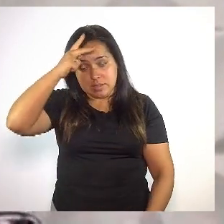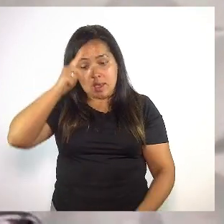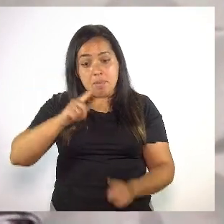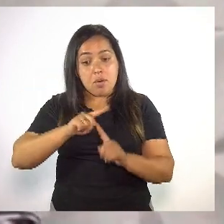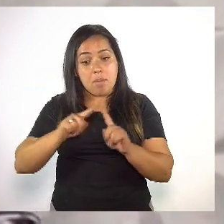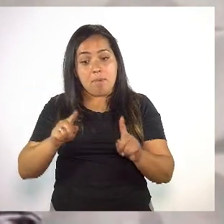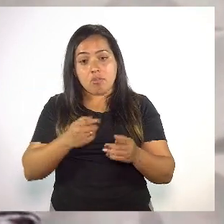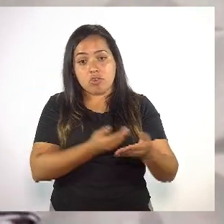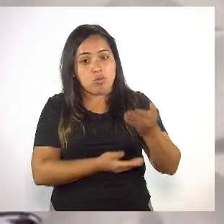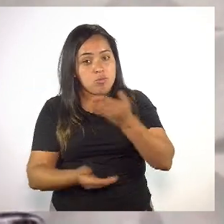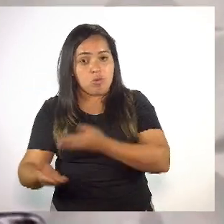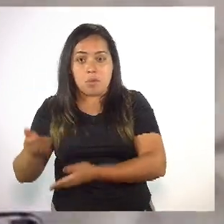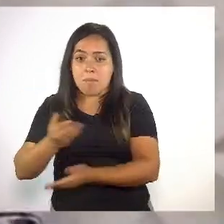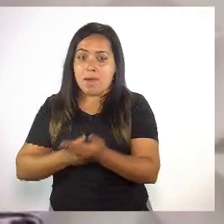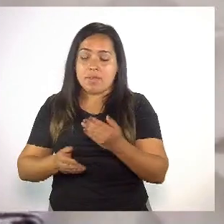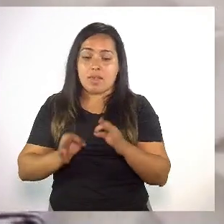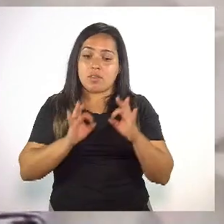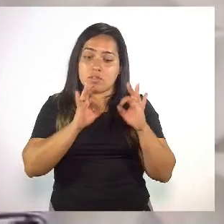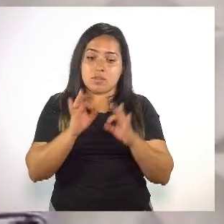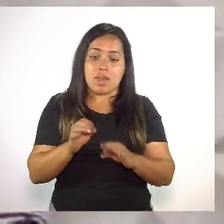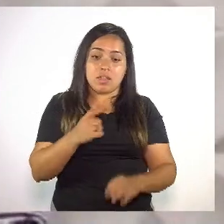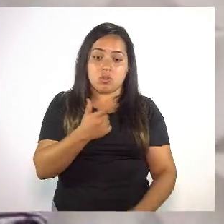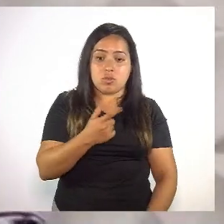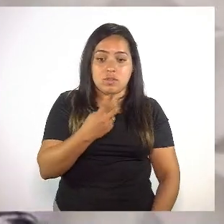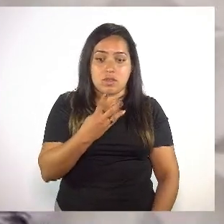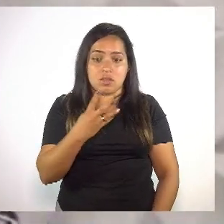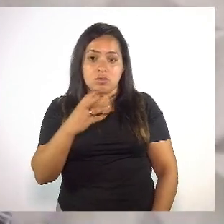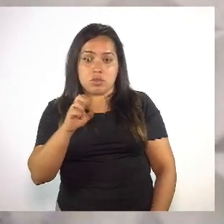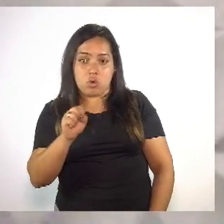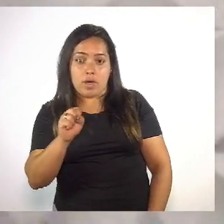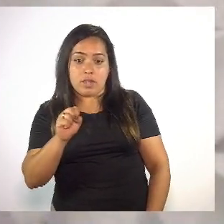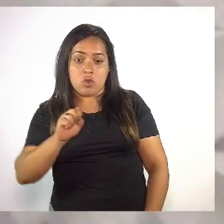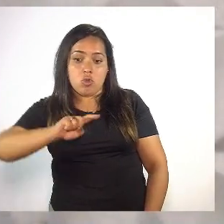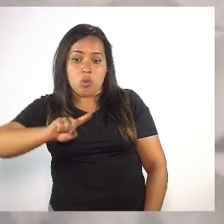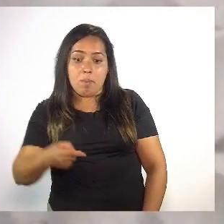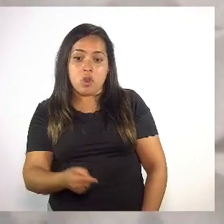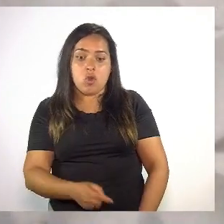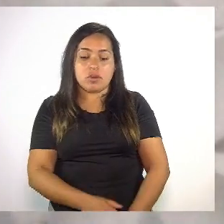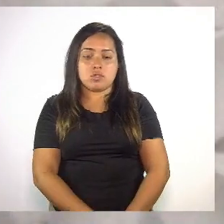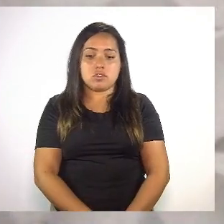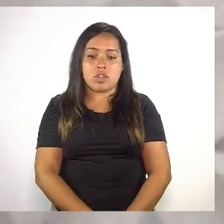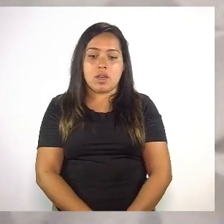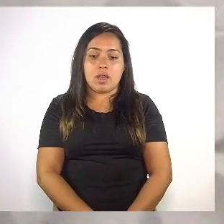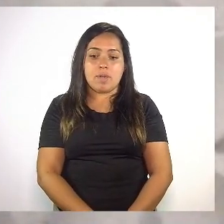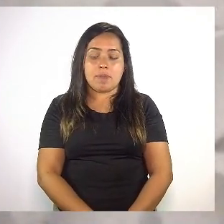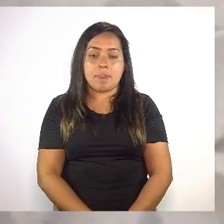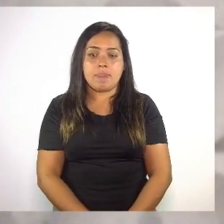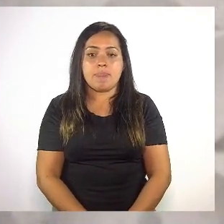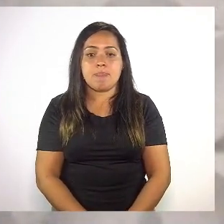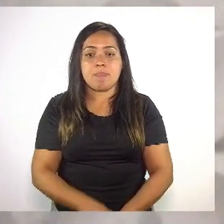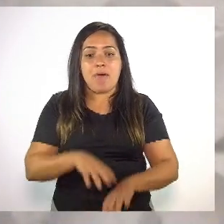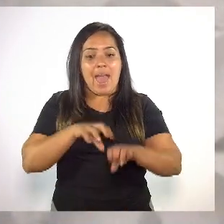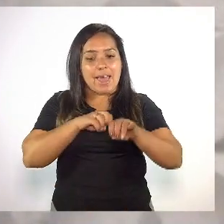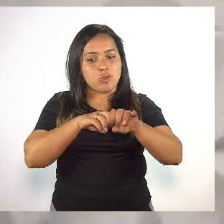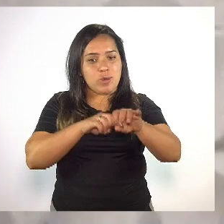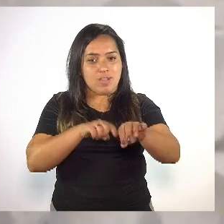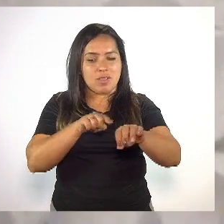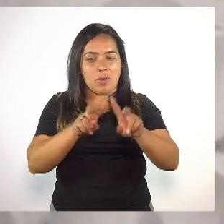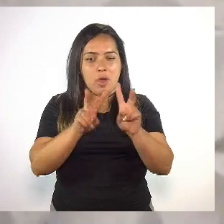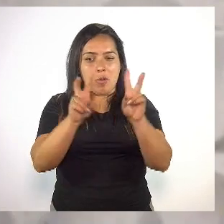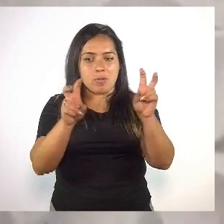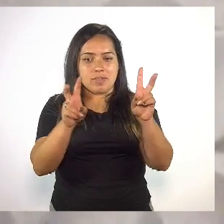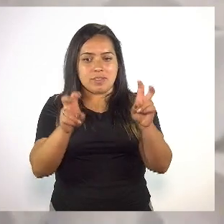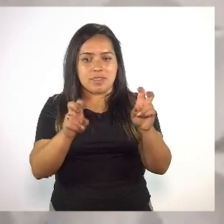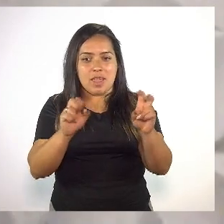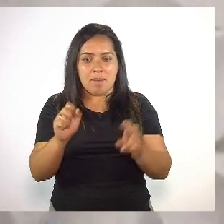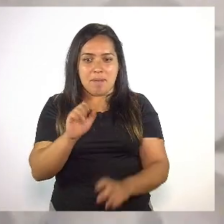foram repassadas no valor de 248 milhões. A educação, que é um tema tão caro ao